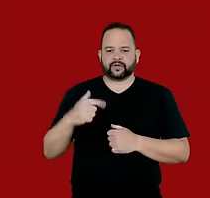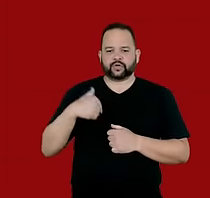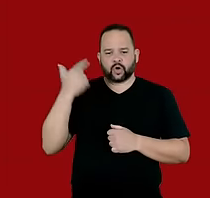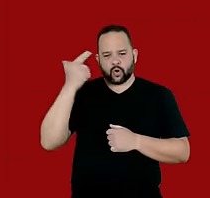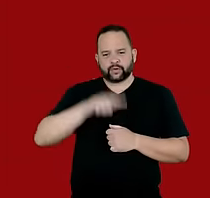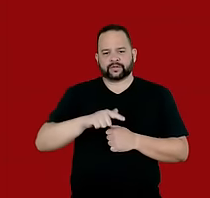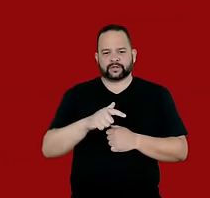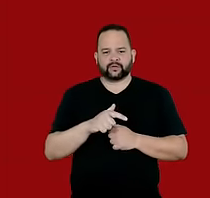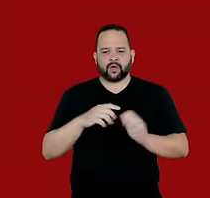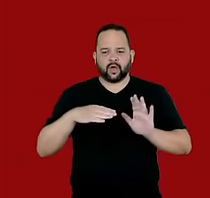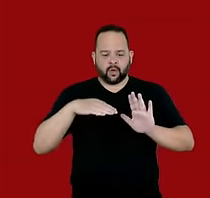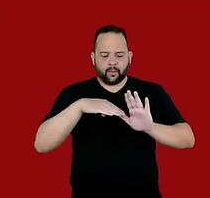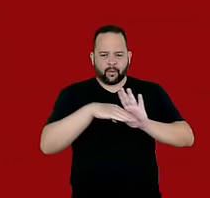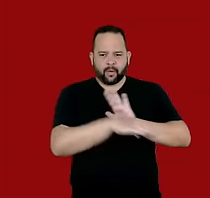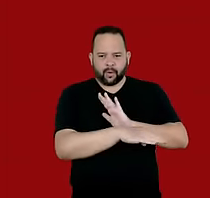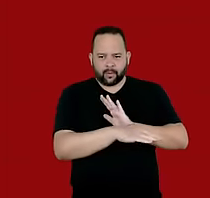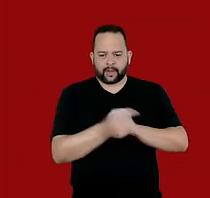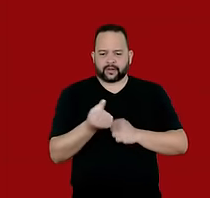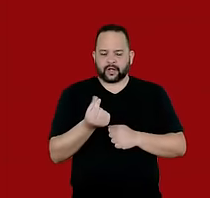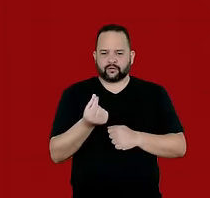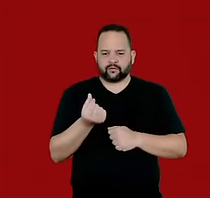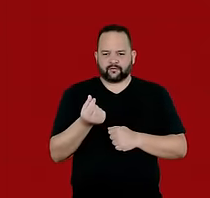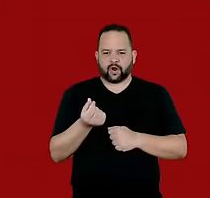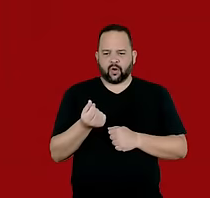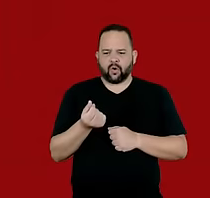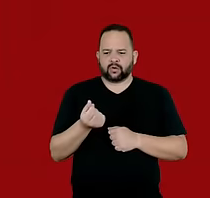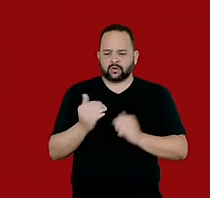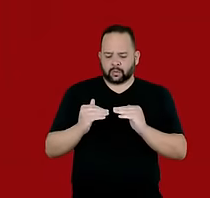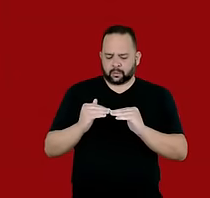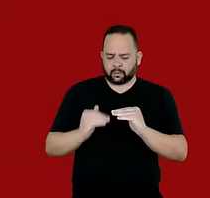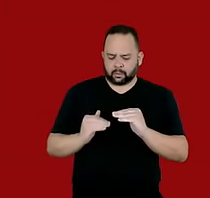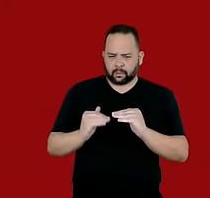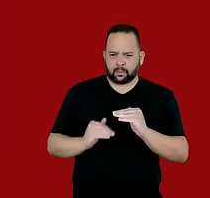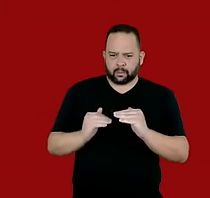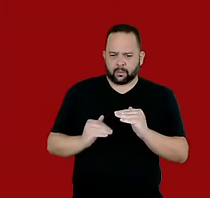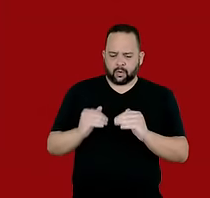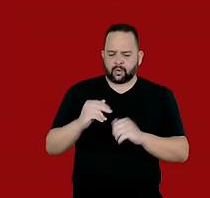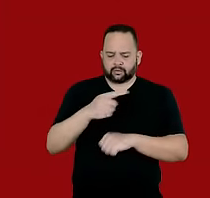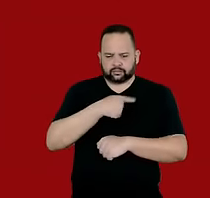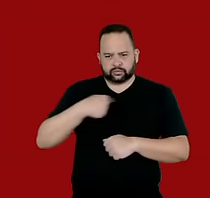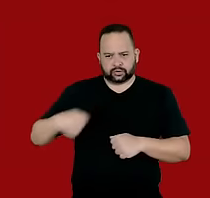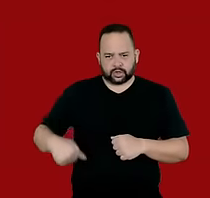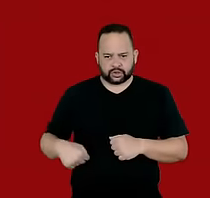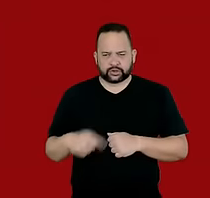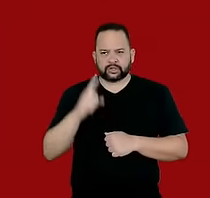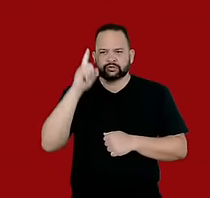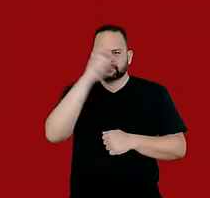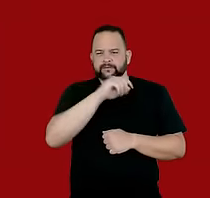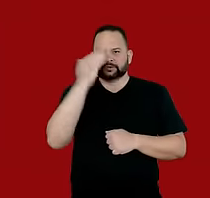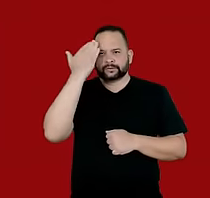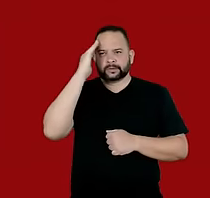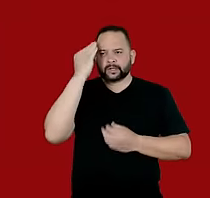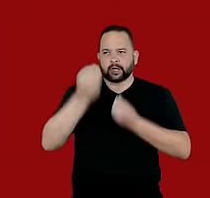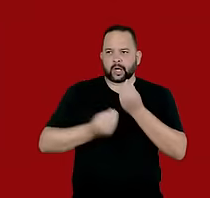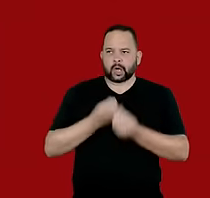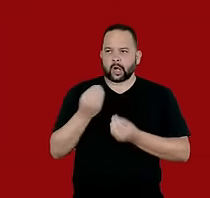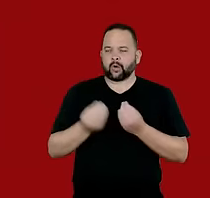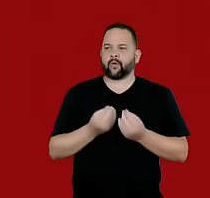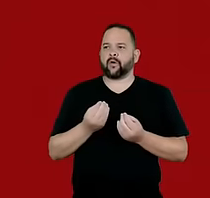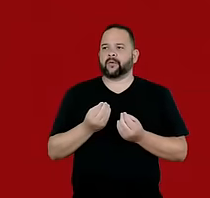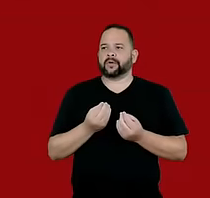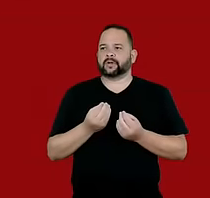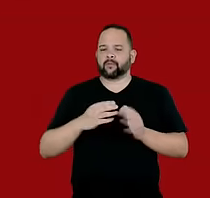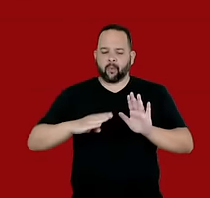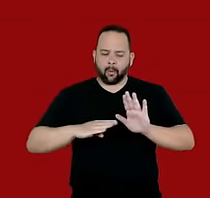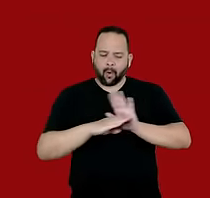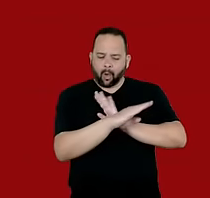queda no preço dos imóveis foi relativamente pequena ainda na China então é bastante difícil entender como que depois de um alta de 150%